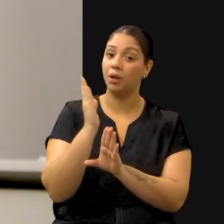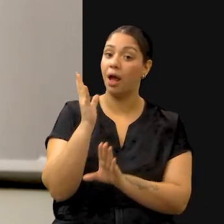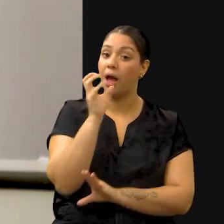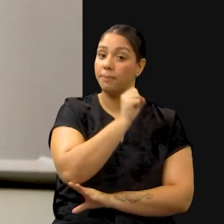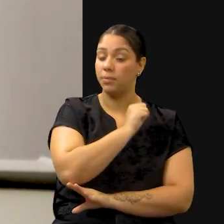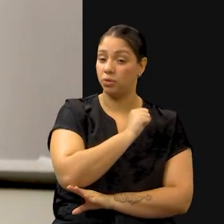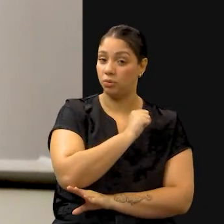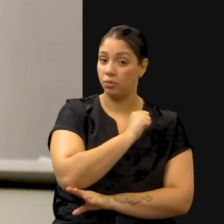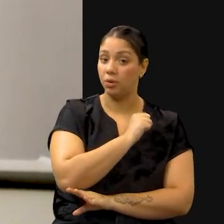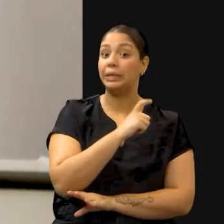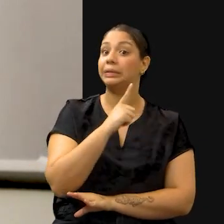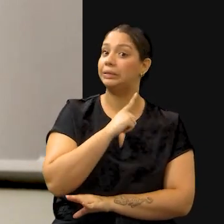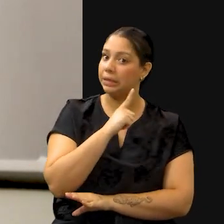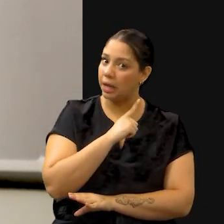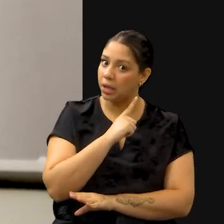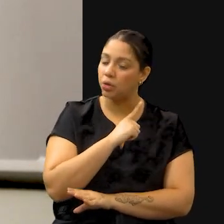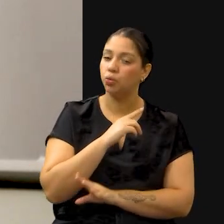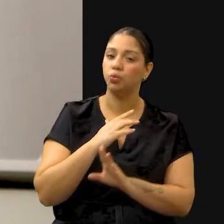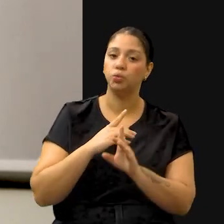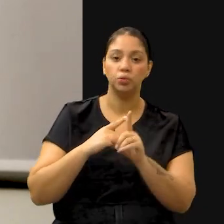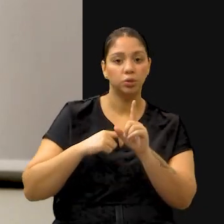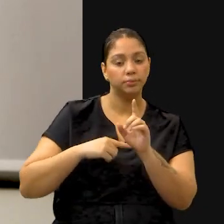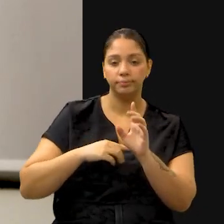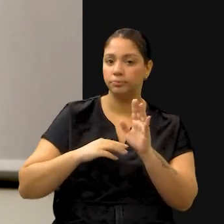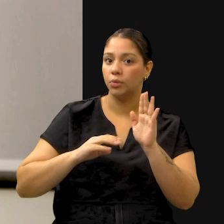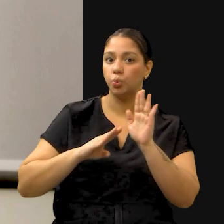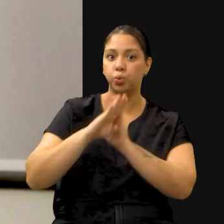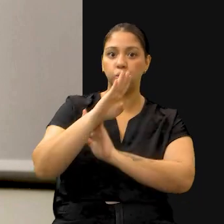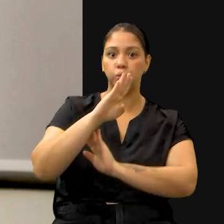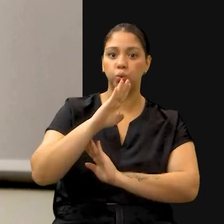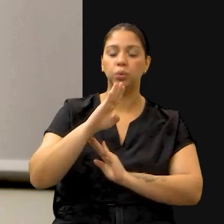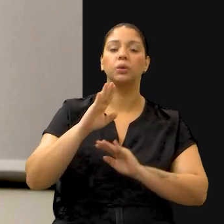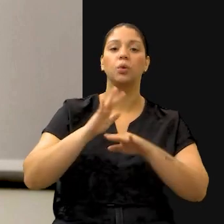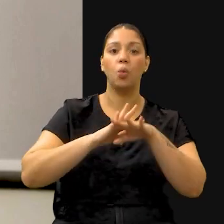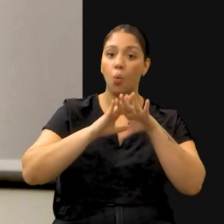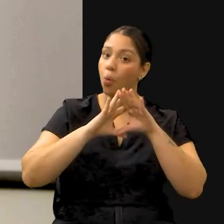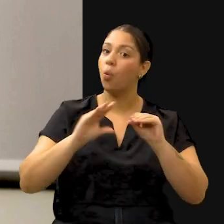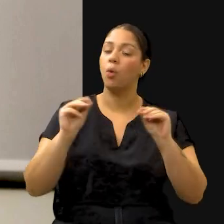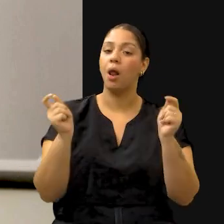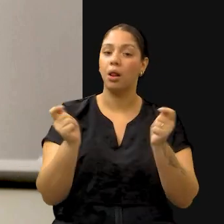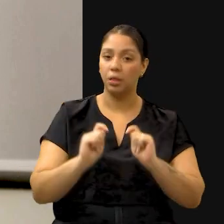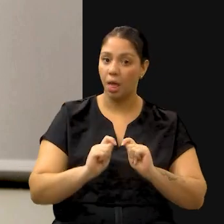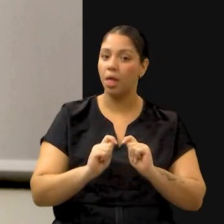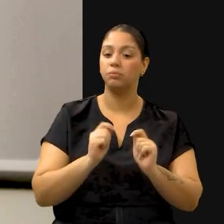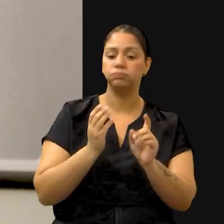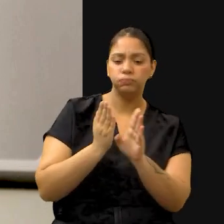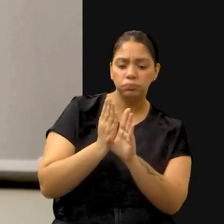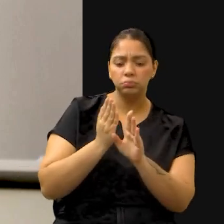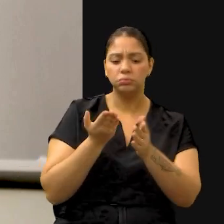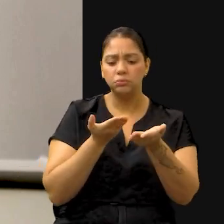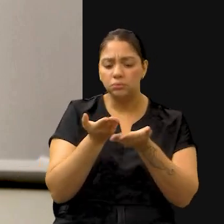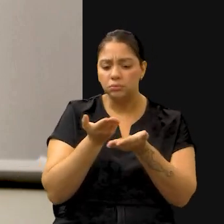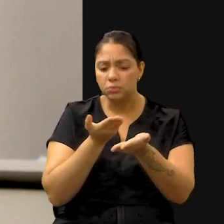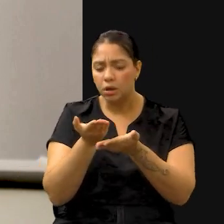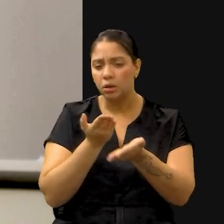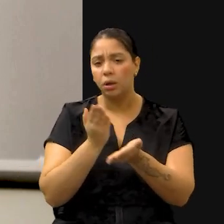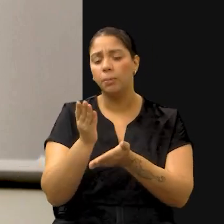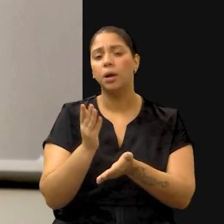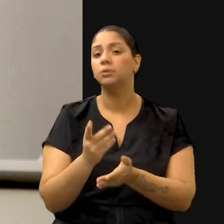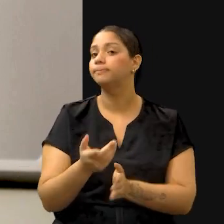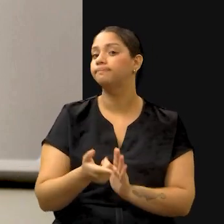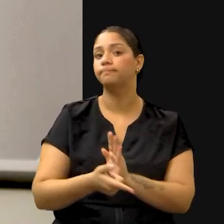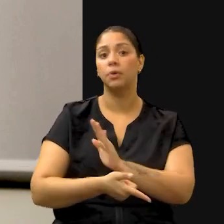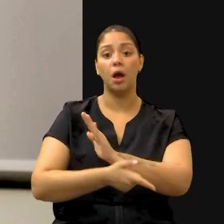é um tumor com altíssimas taxas de cura. Então, é muito possível que o paciente seja diagnosticado, faça seu